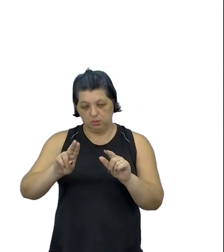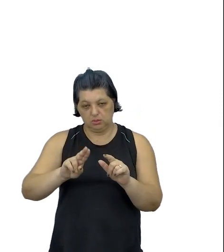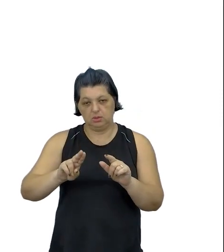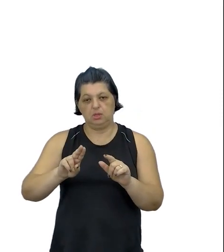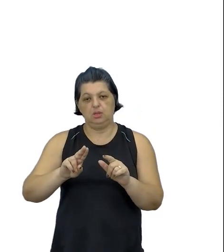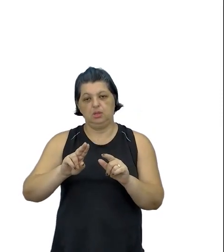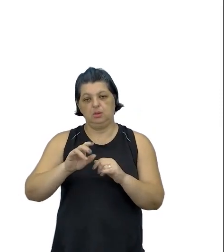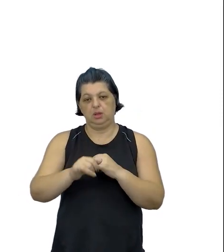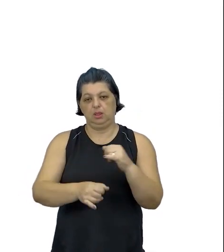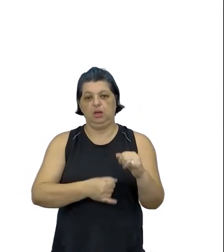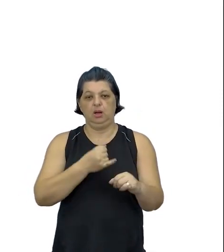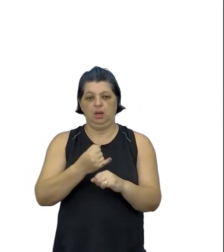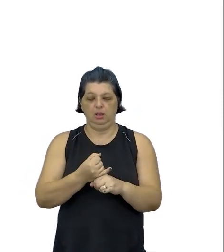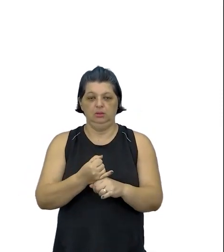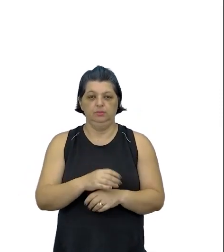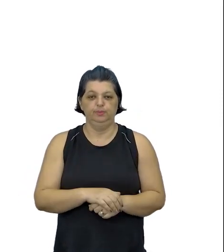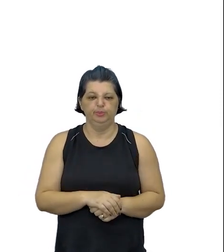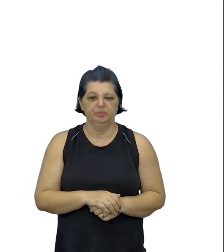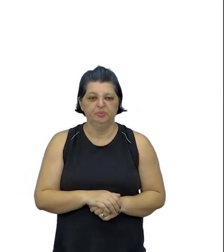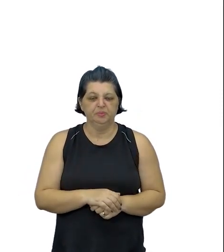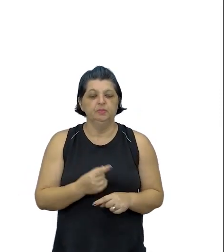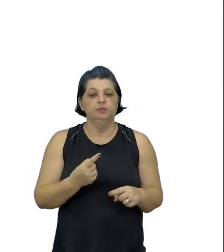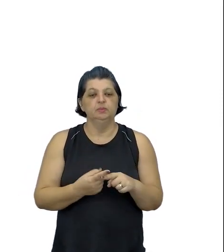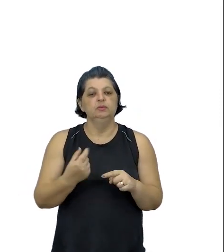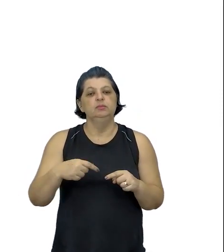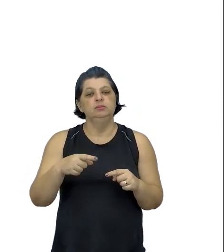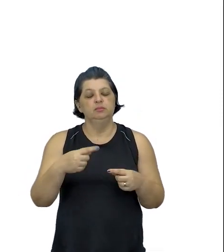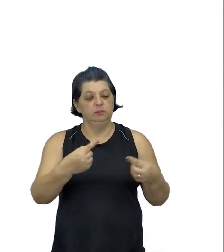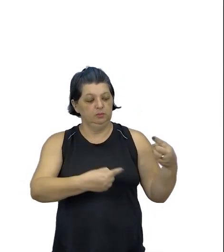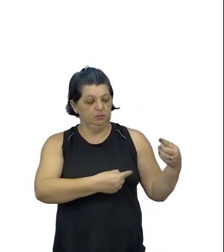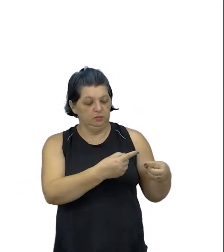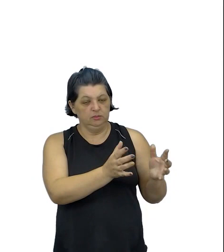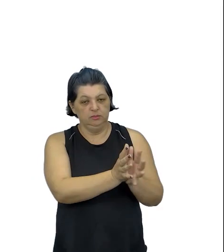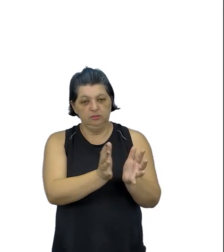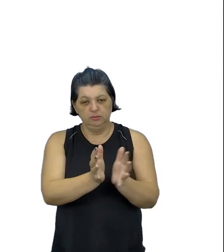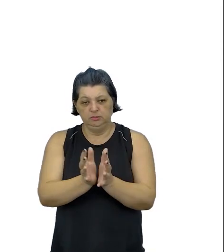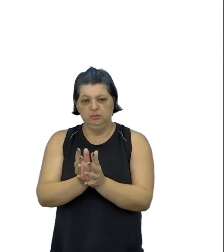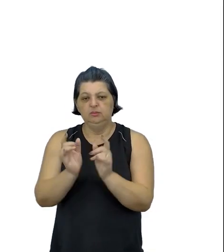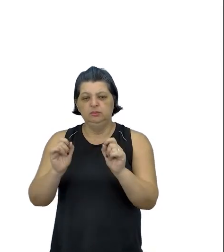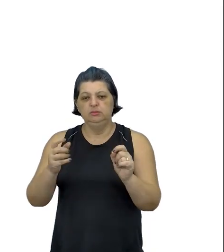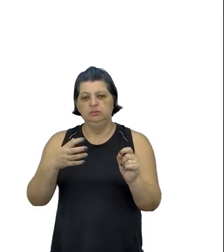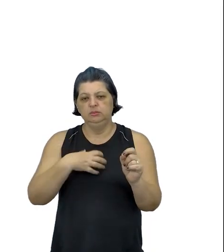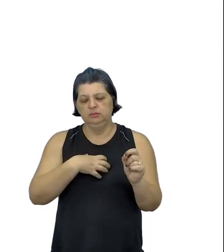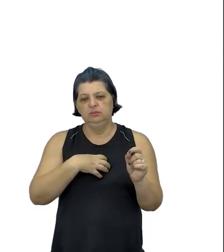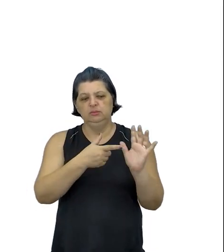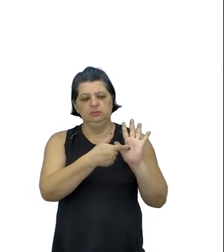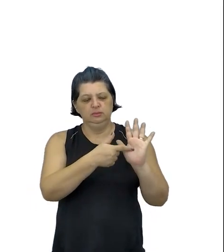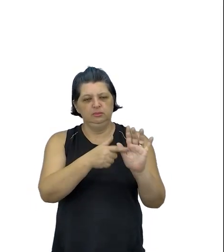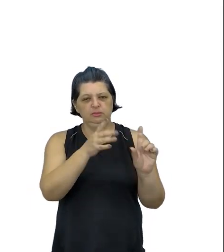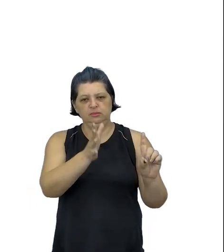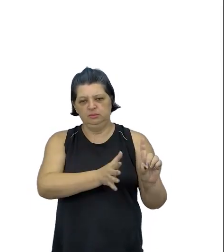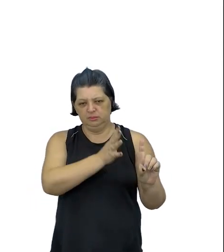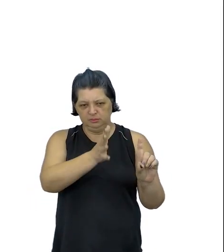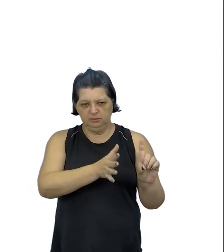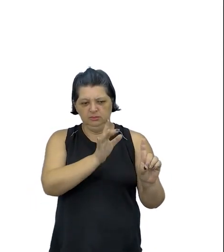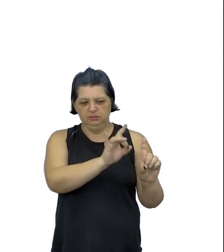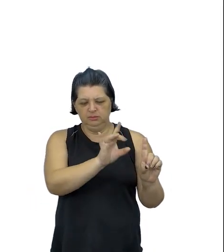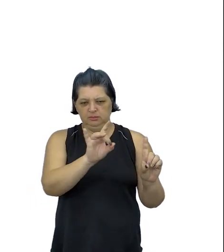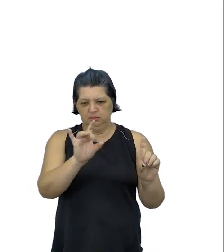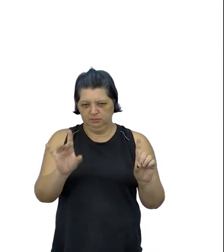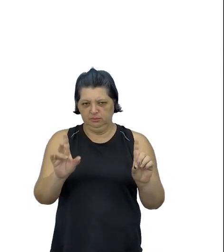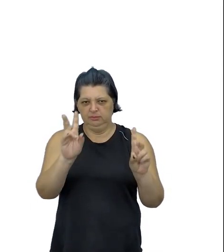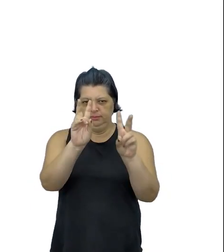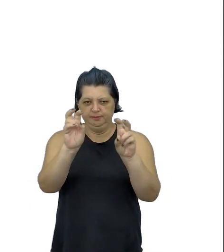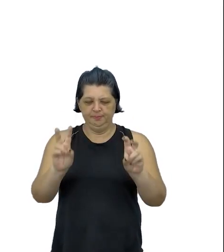dia. Discutir com as turmas, com a turma, no caso, quais serão as formas das apresentações, então, desses